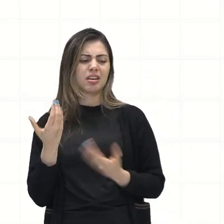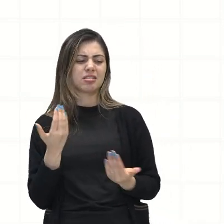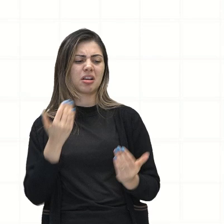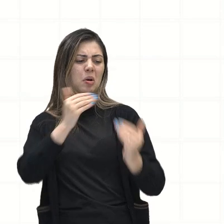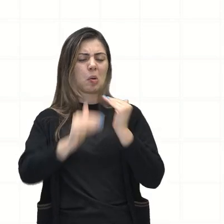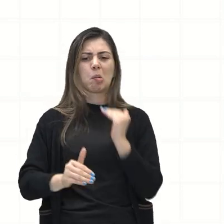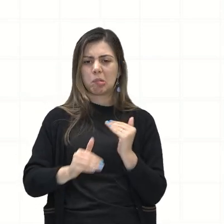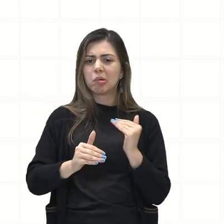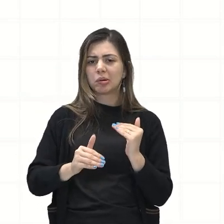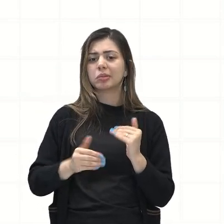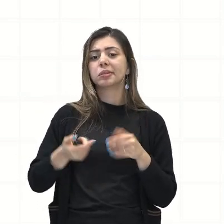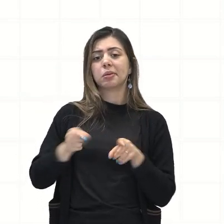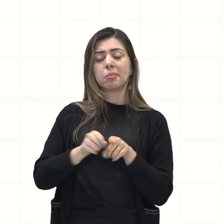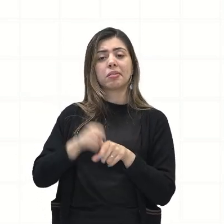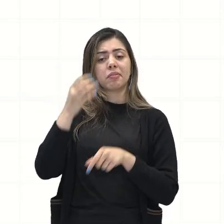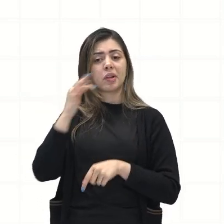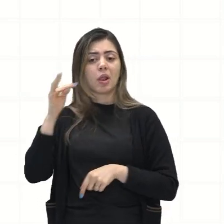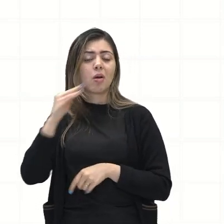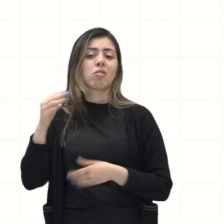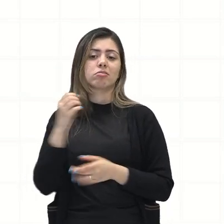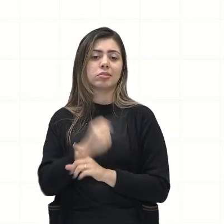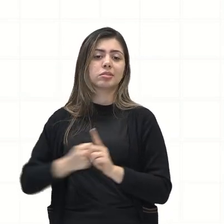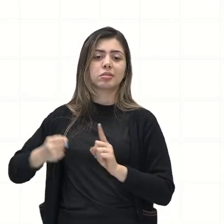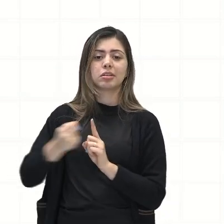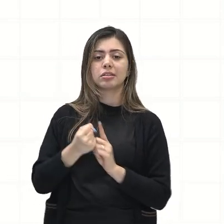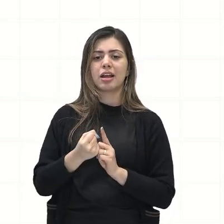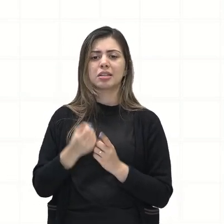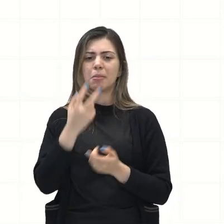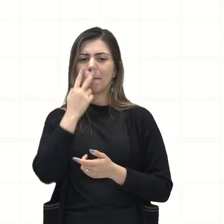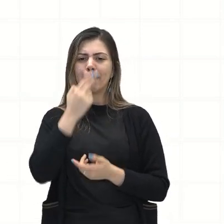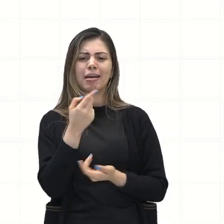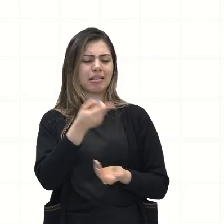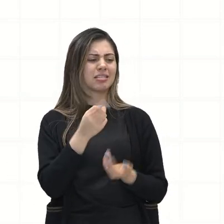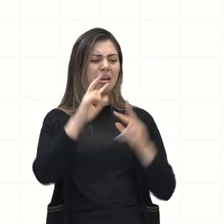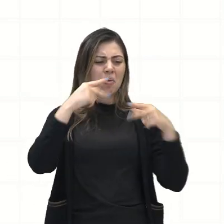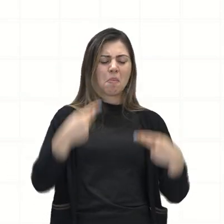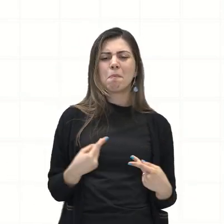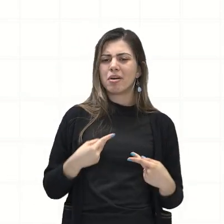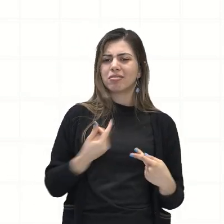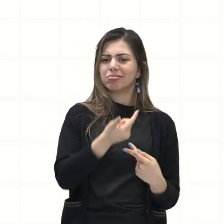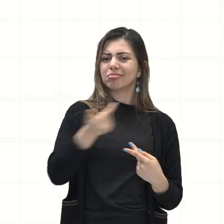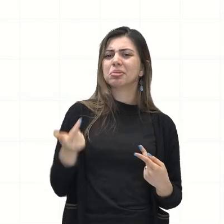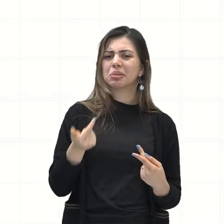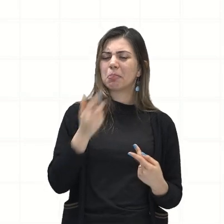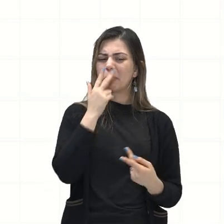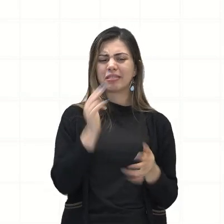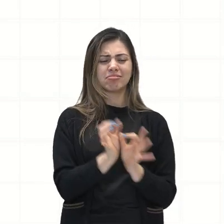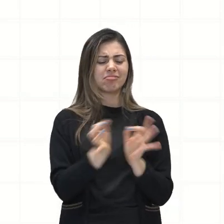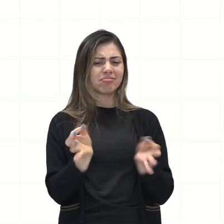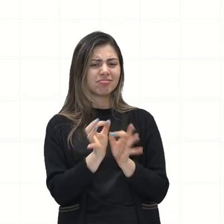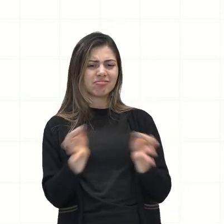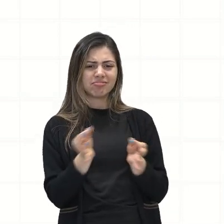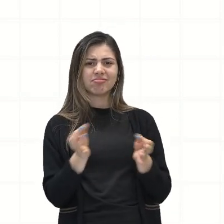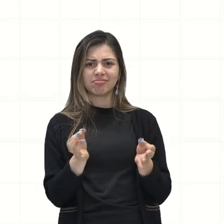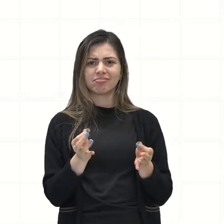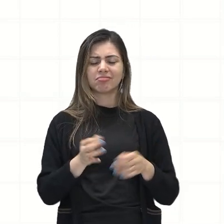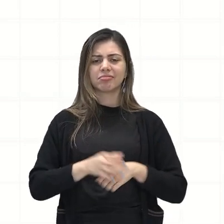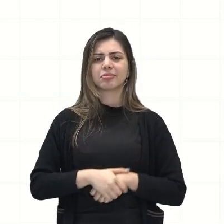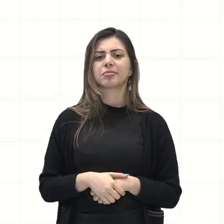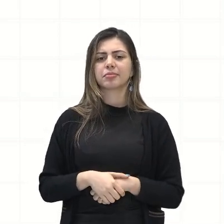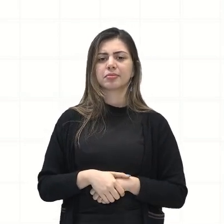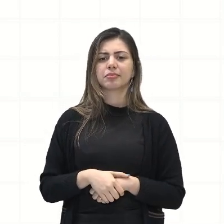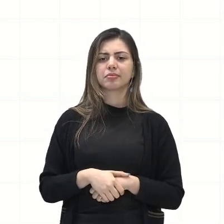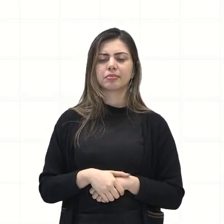filósofos, ativistas sociais que consideravam essa abordagem como simples demais e